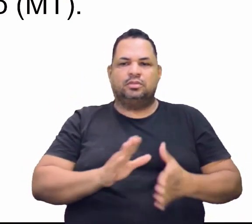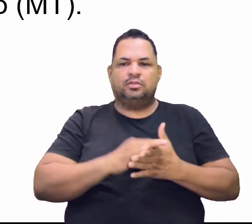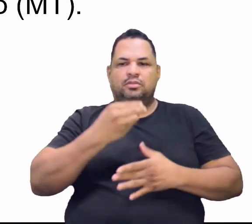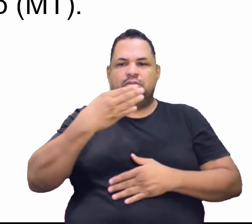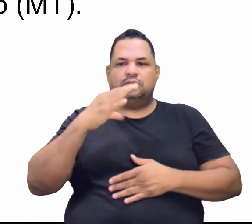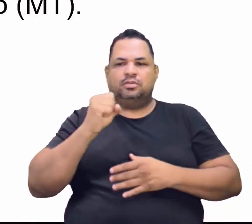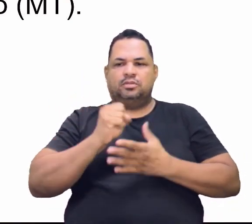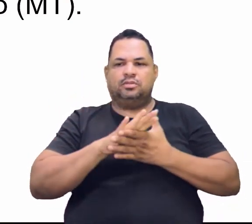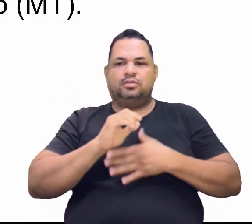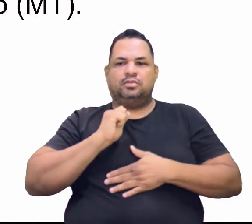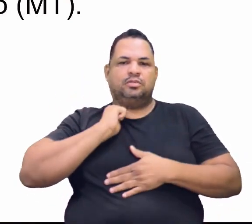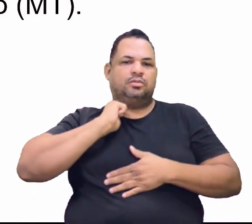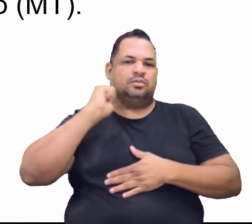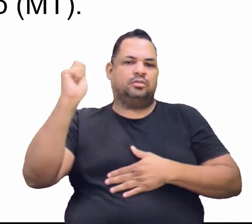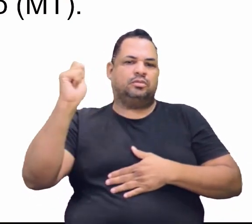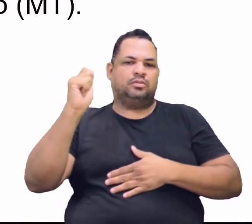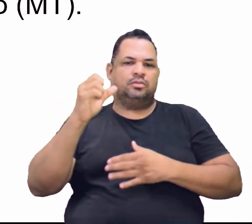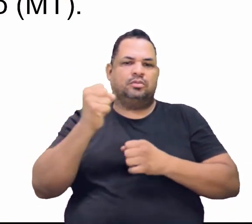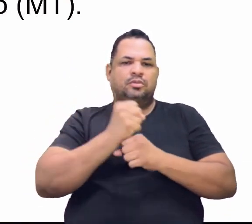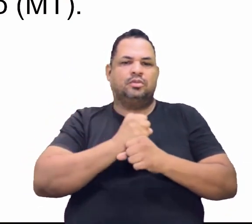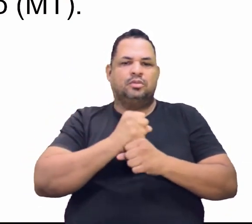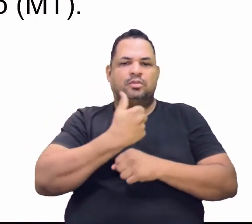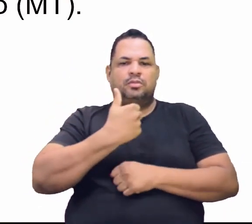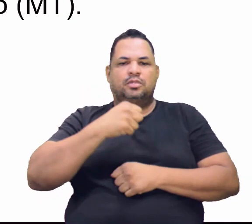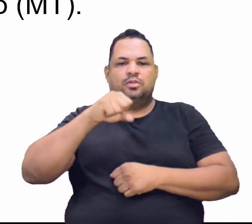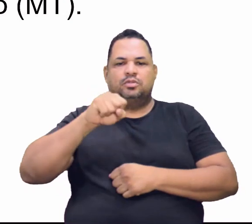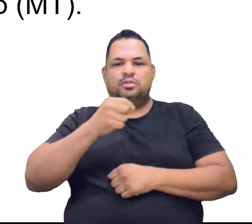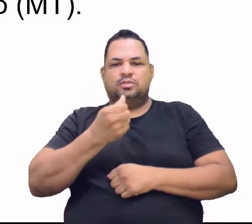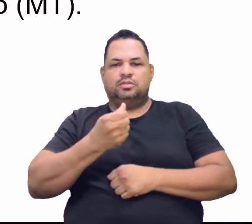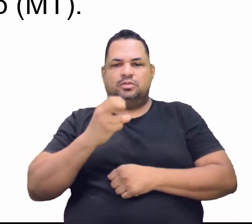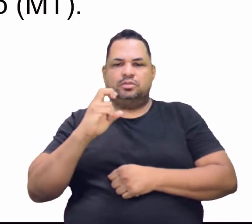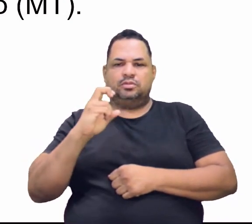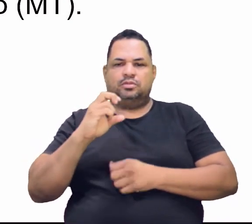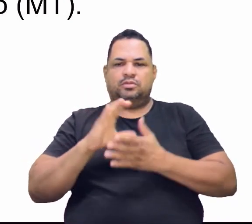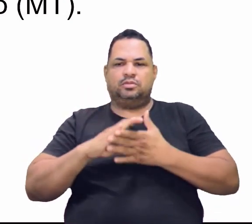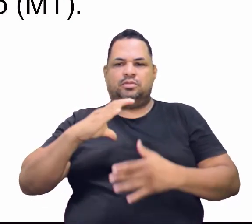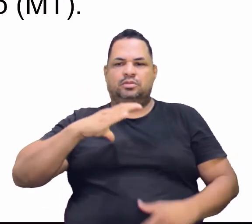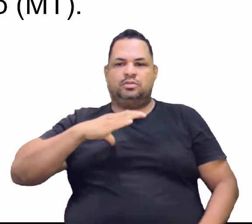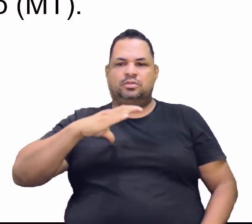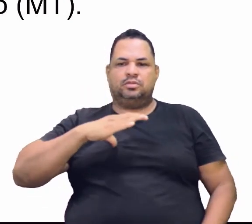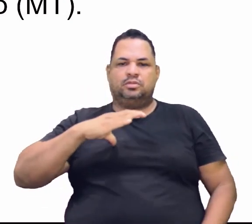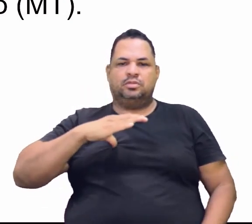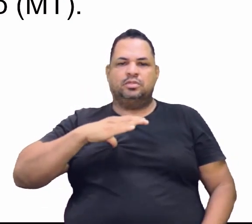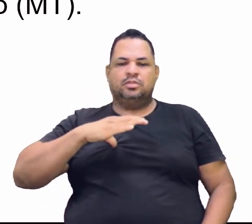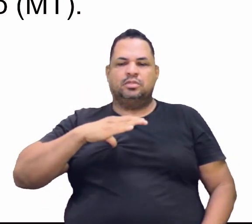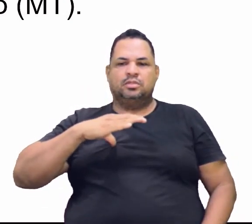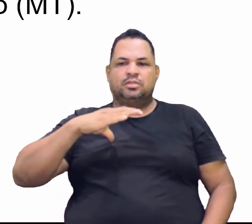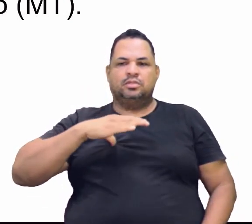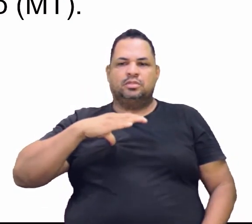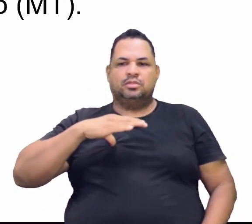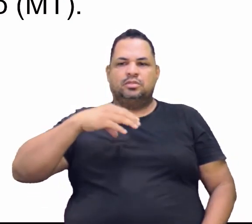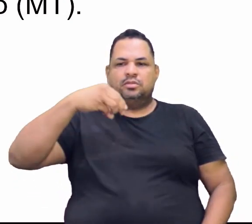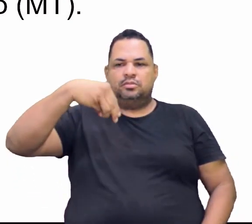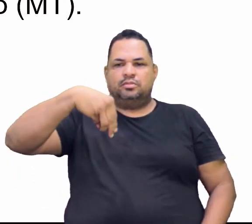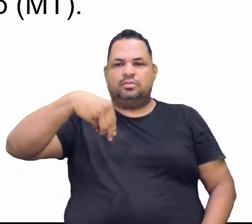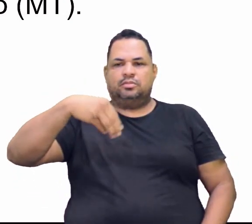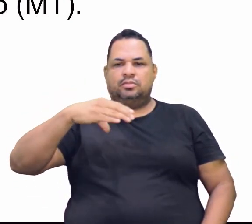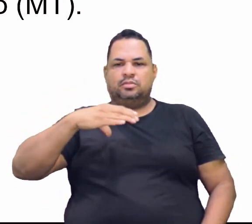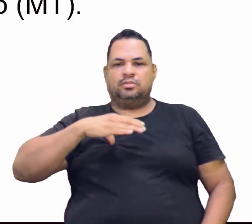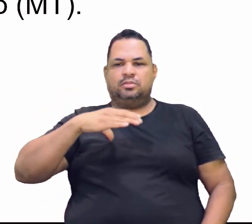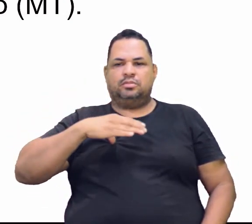dia 30 de abril de 1865, em um local